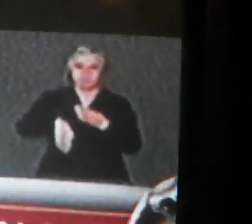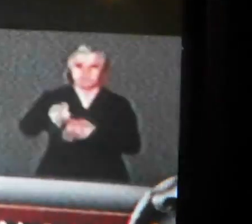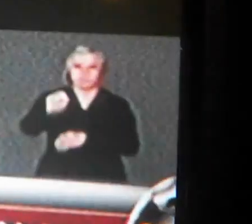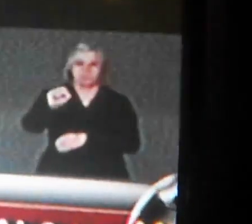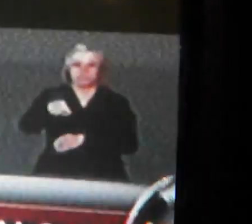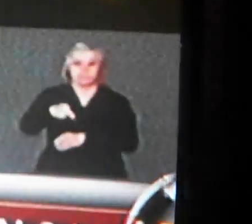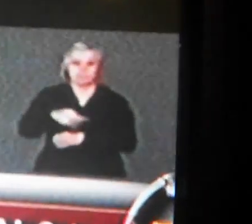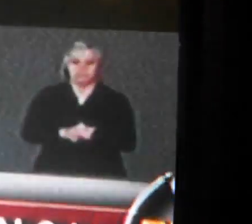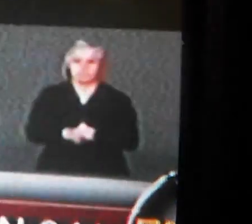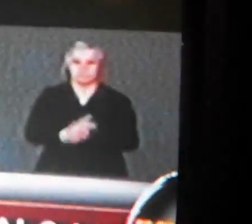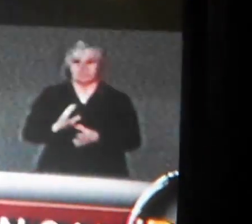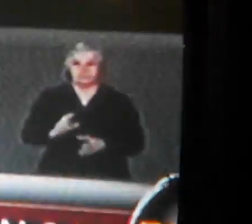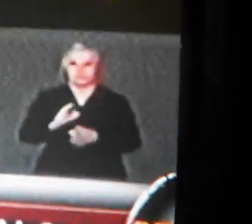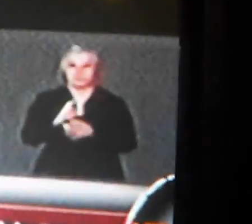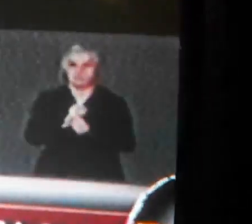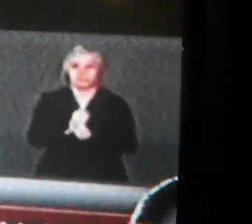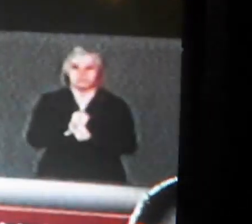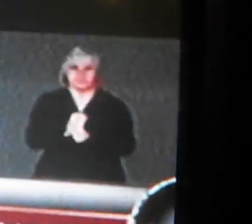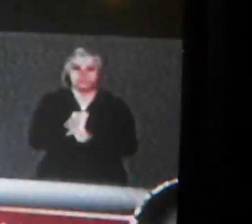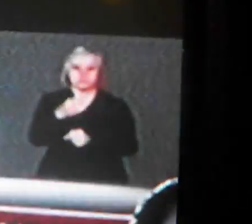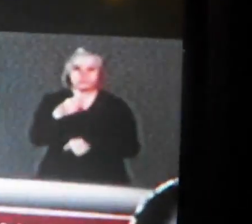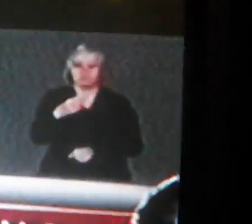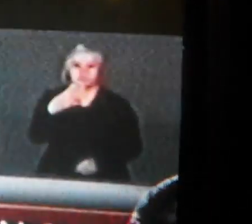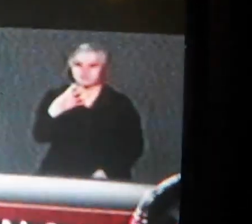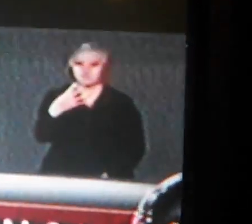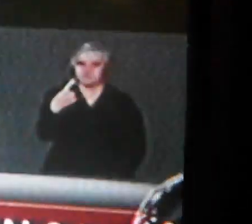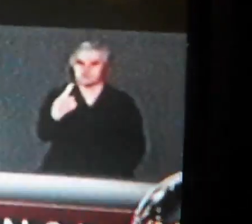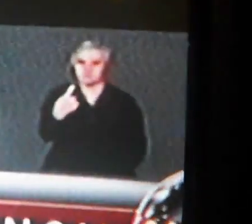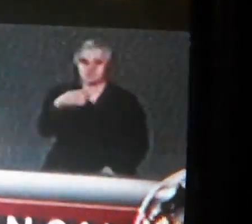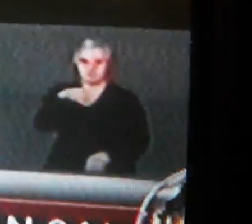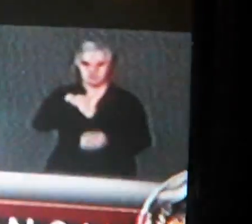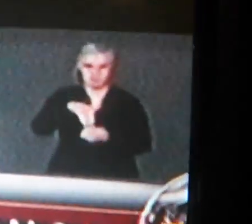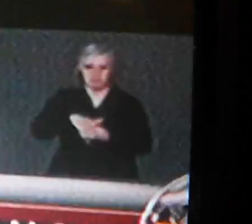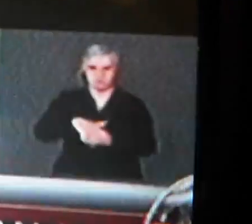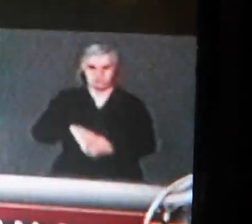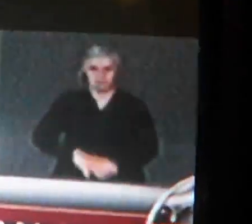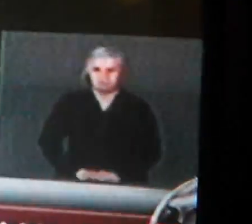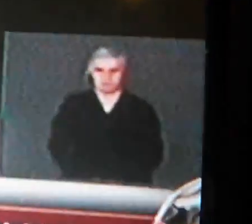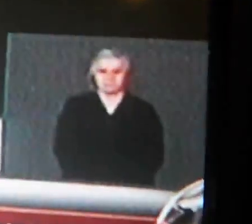Pernambuco votou sim, acumulou 341